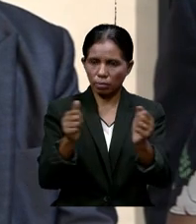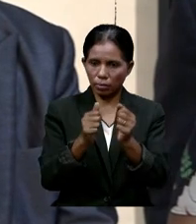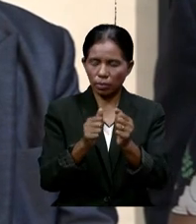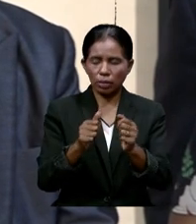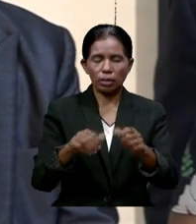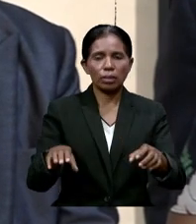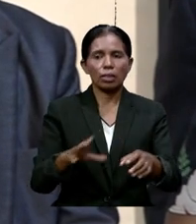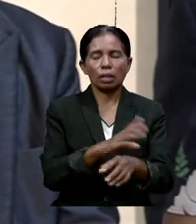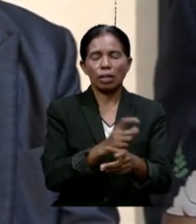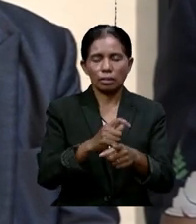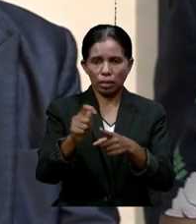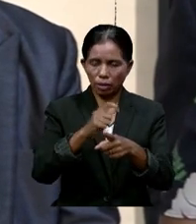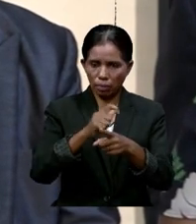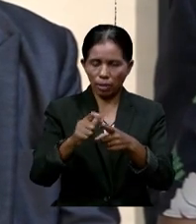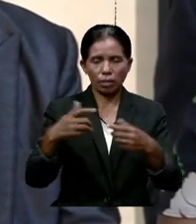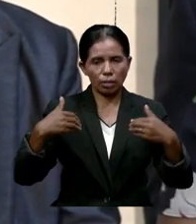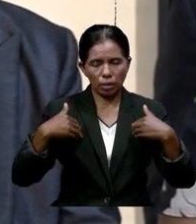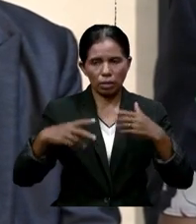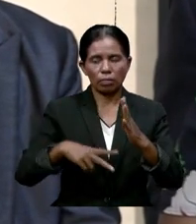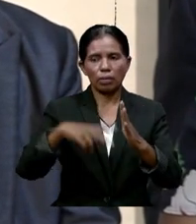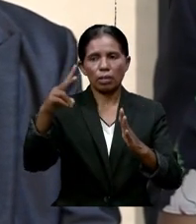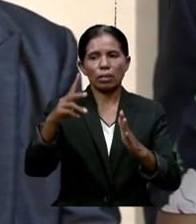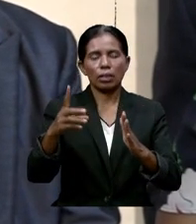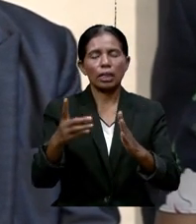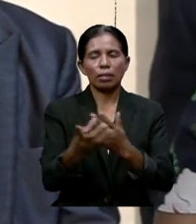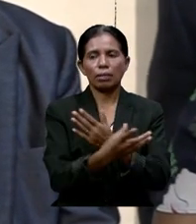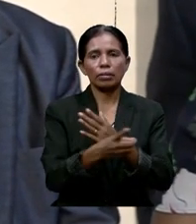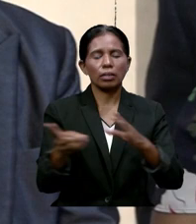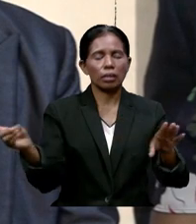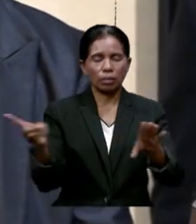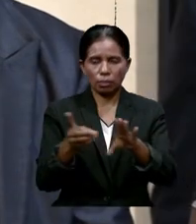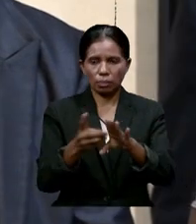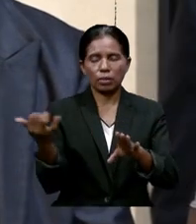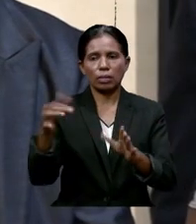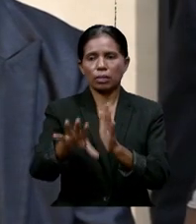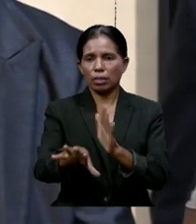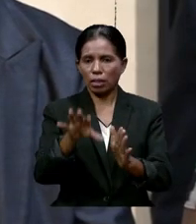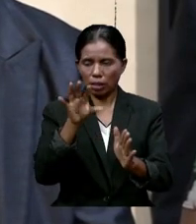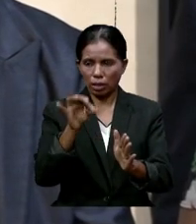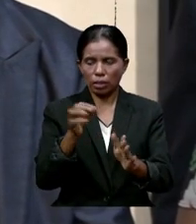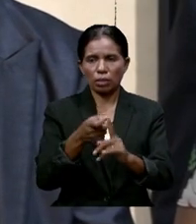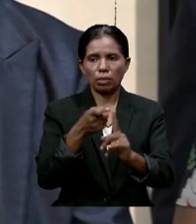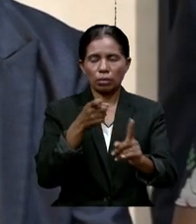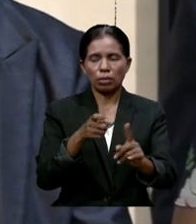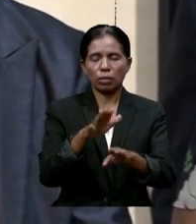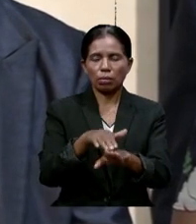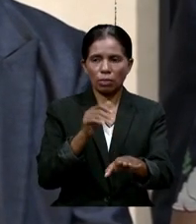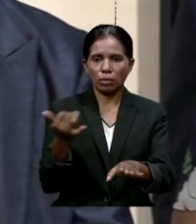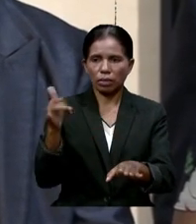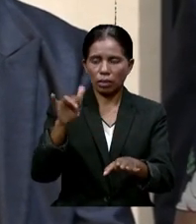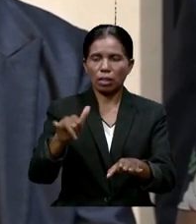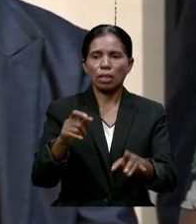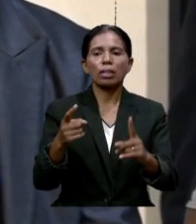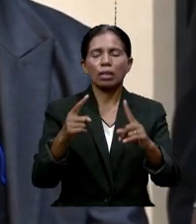a validade ba diploma de bem, maka sira sehatan. Esse processo de recrutamento sira para